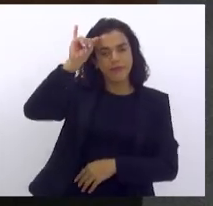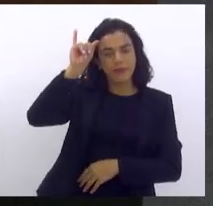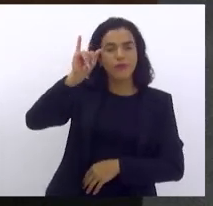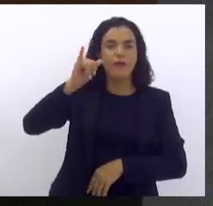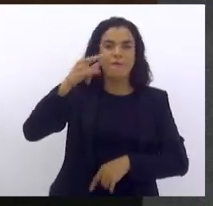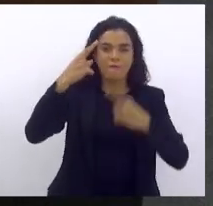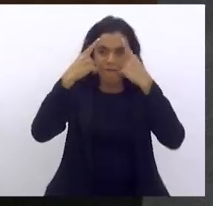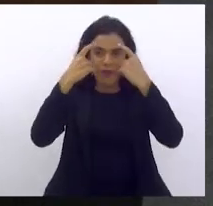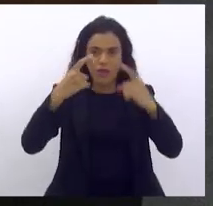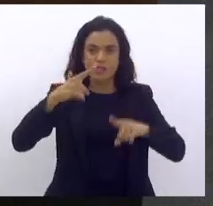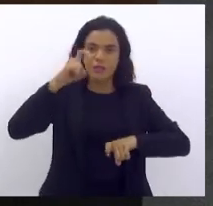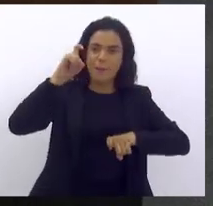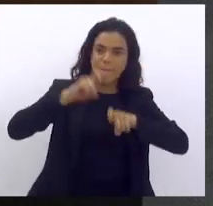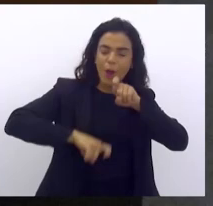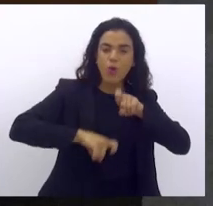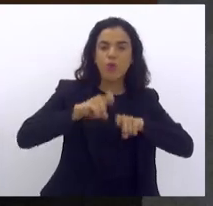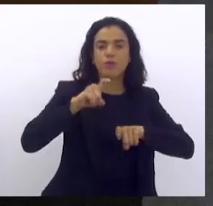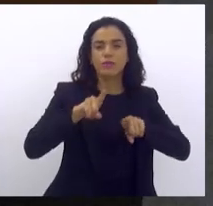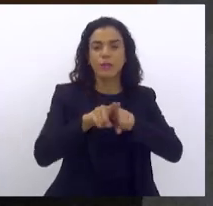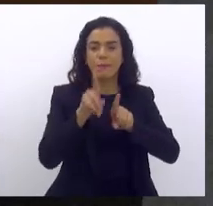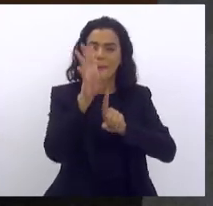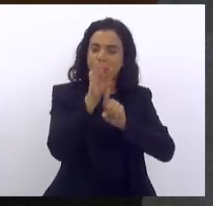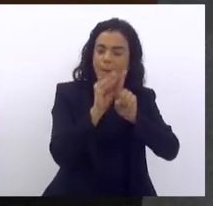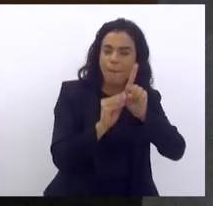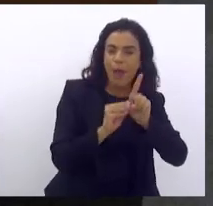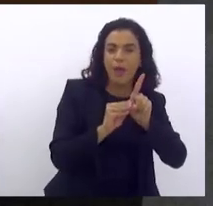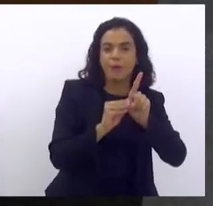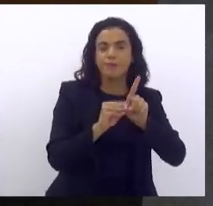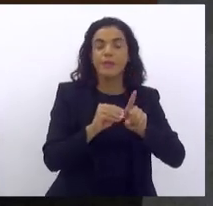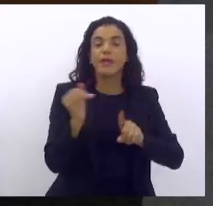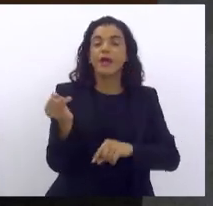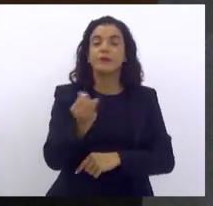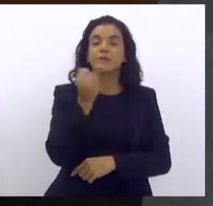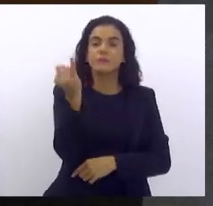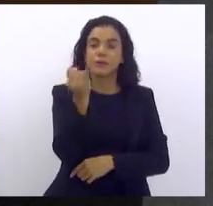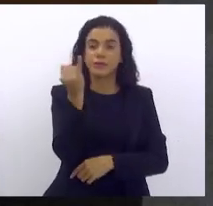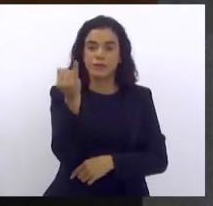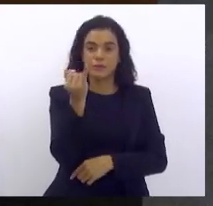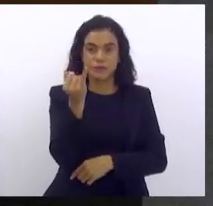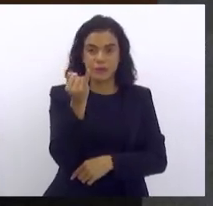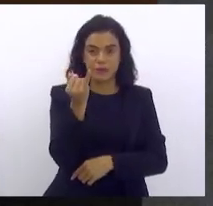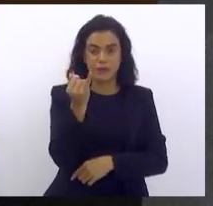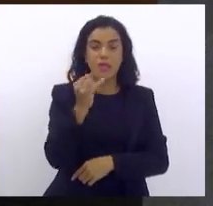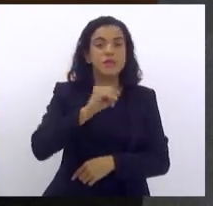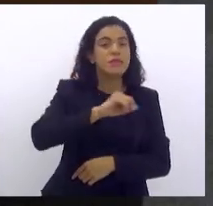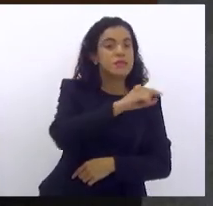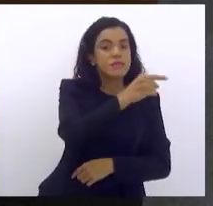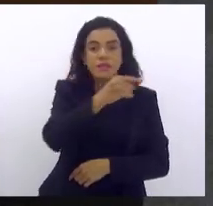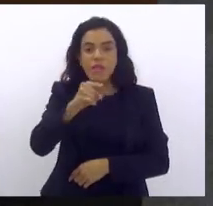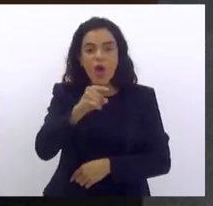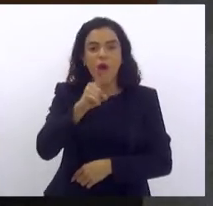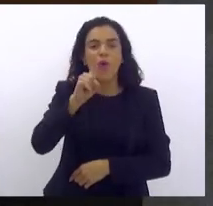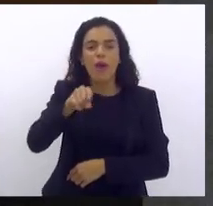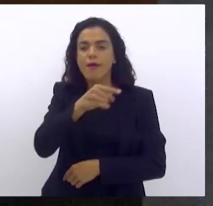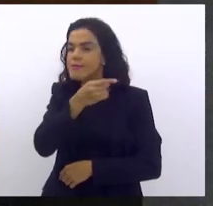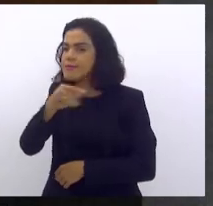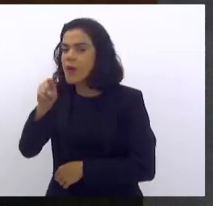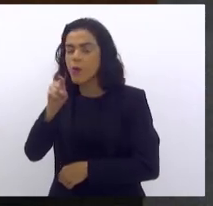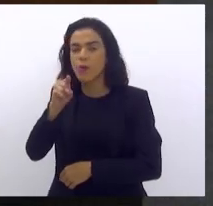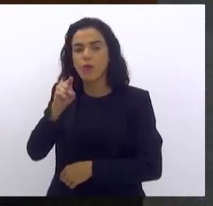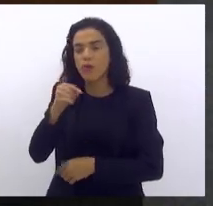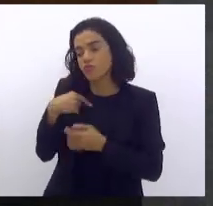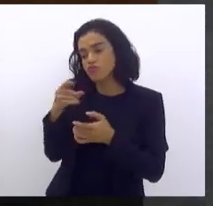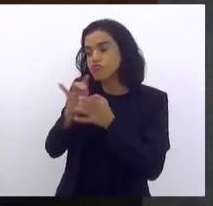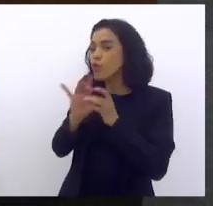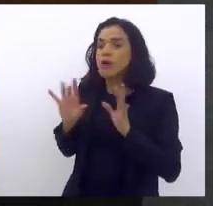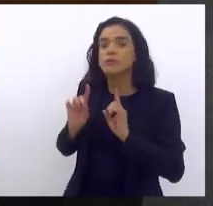e conscientização também sobre a importância de não é não. O consentimento da